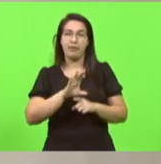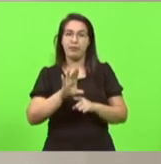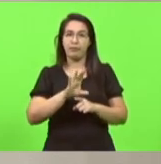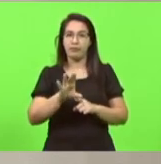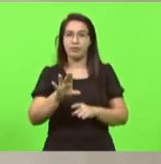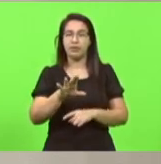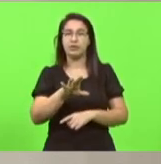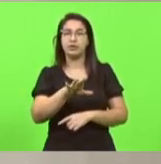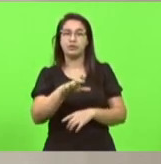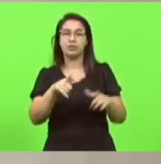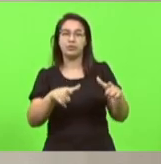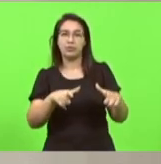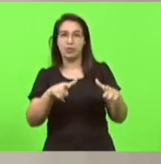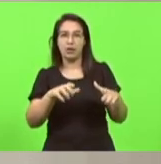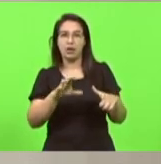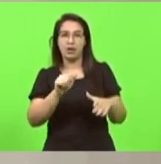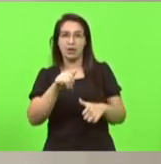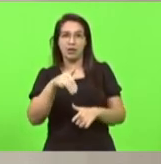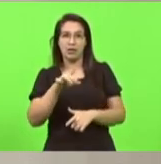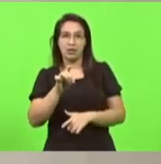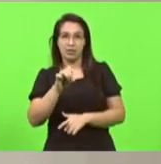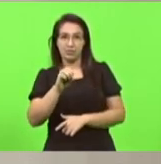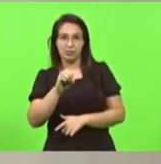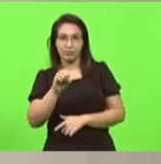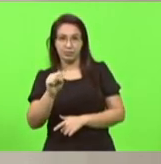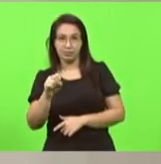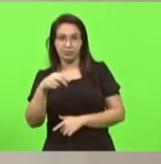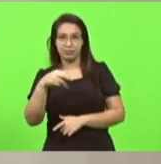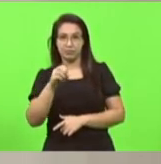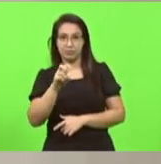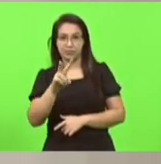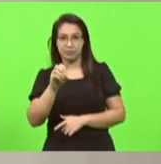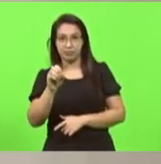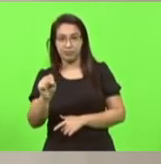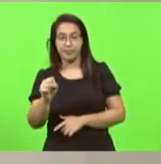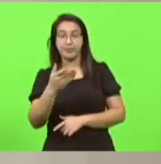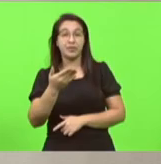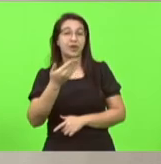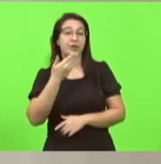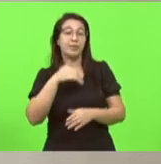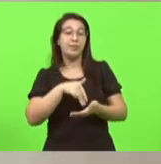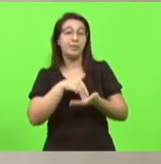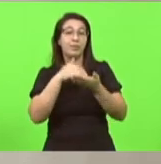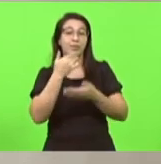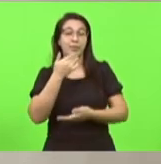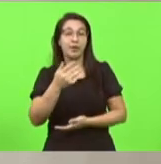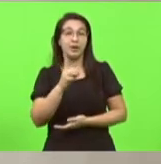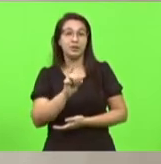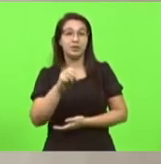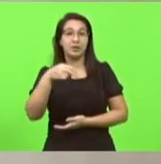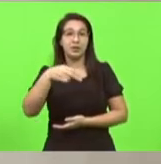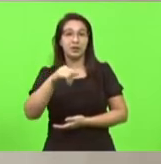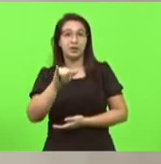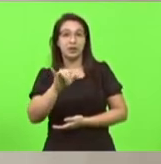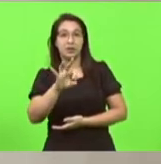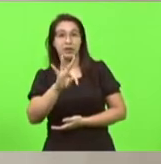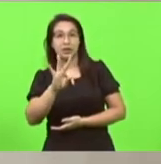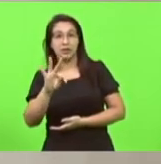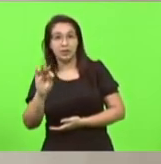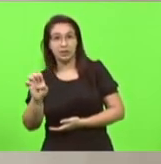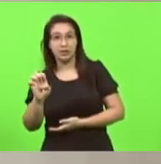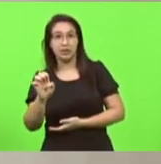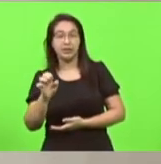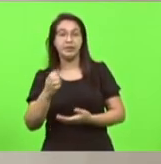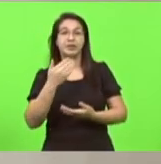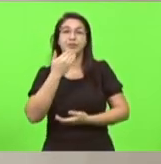Campos Novos, que essa moção ela solicita ao DENIT para que, pelo amor de